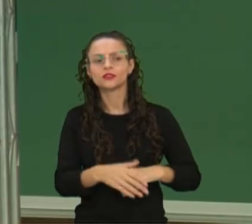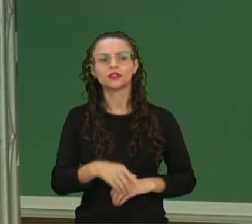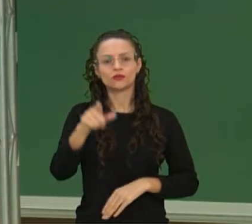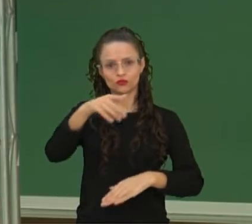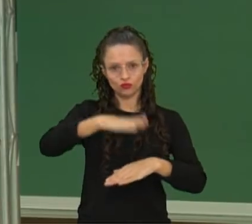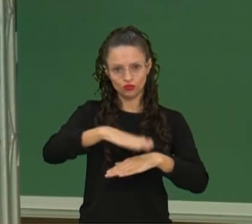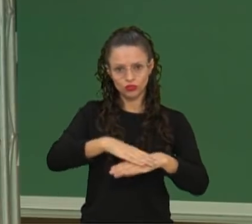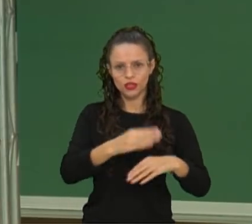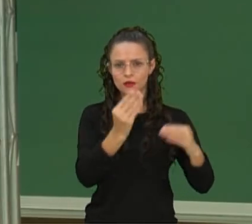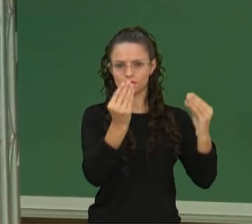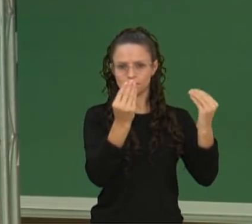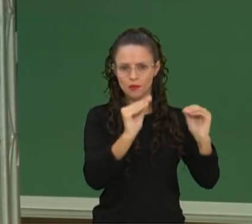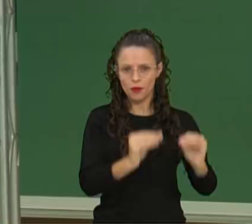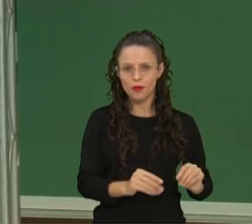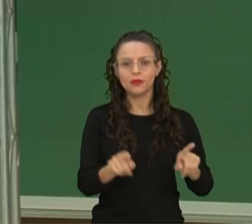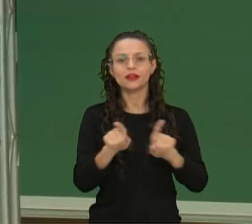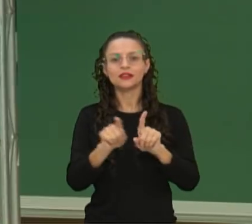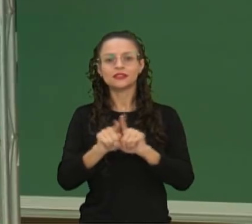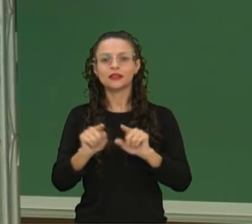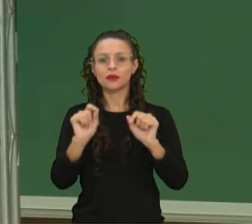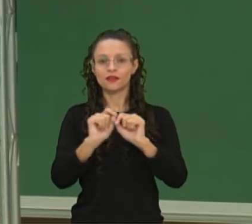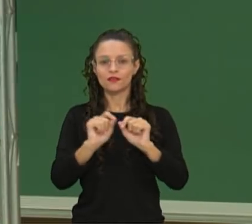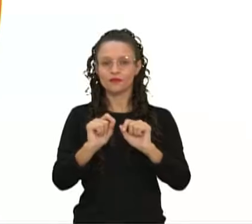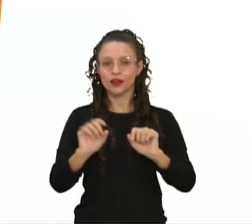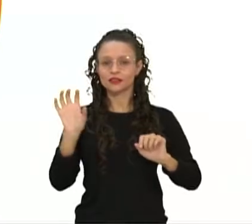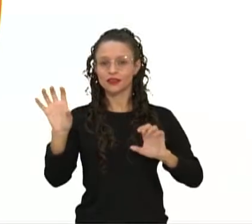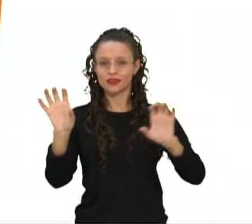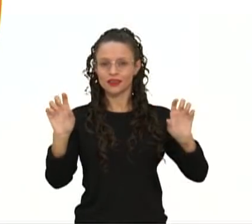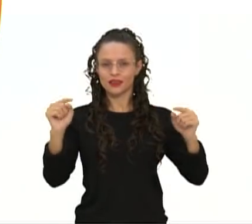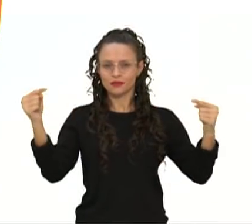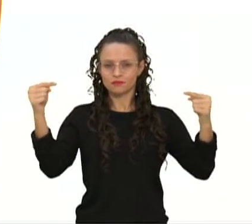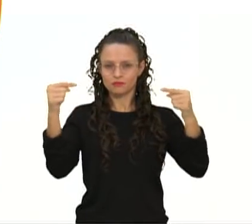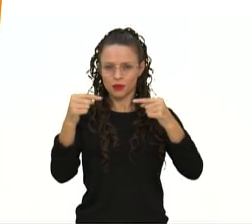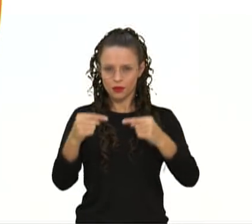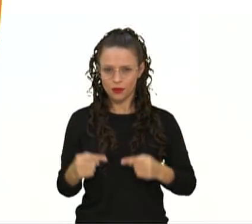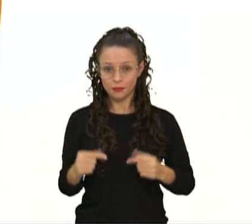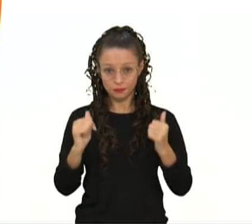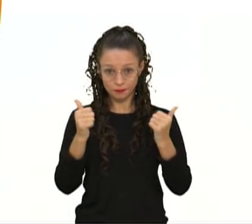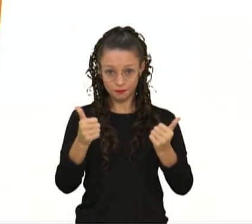a tabela e faça as ligações correspondentes aqui para mim. Beleza?